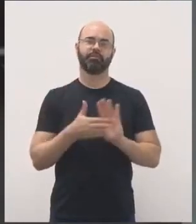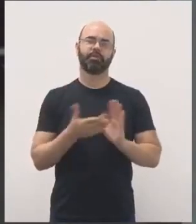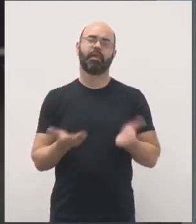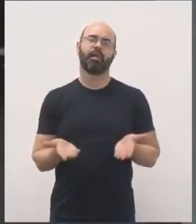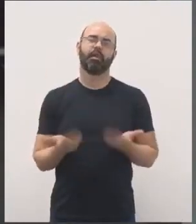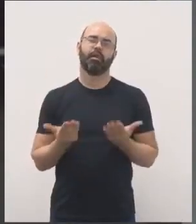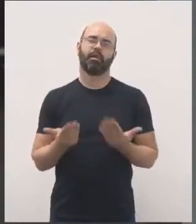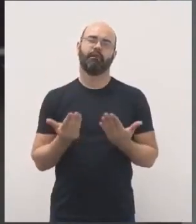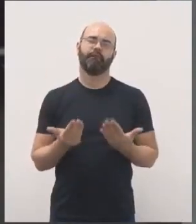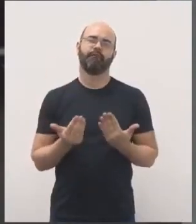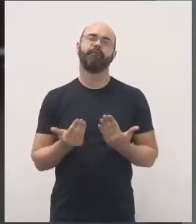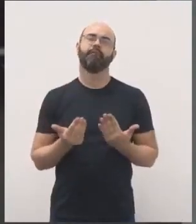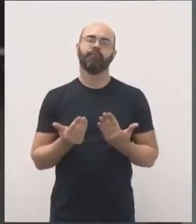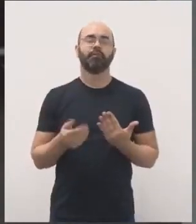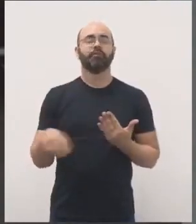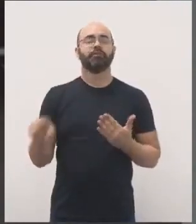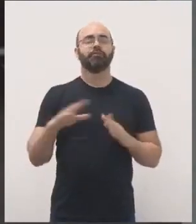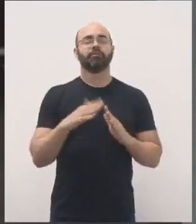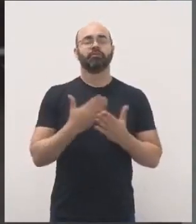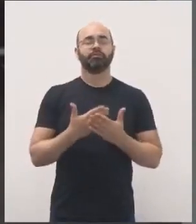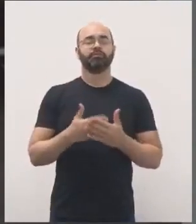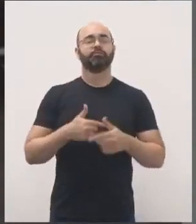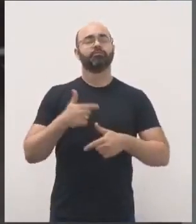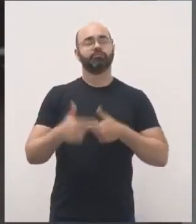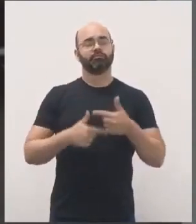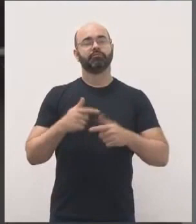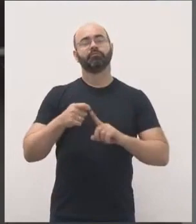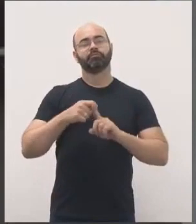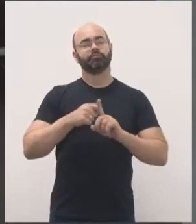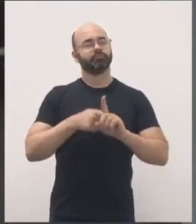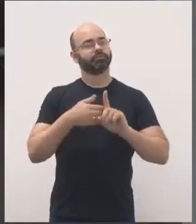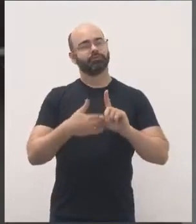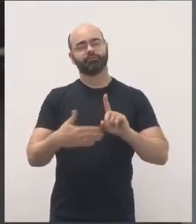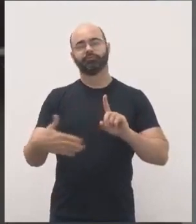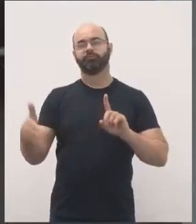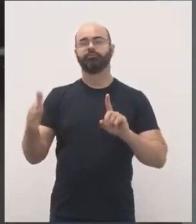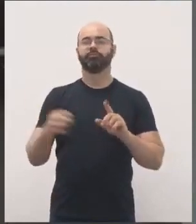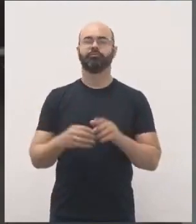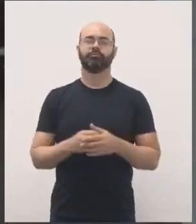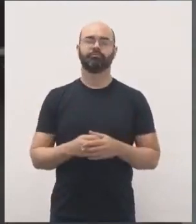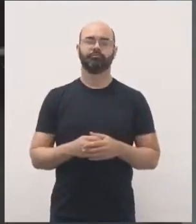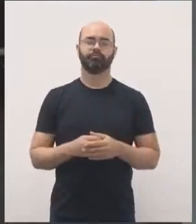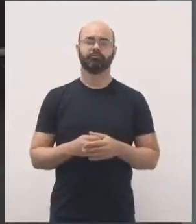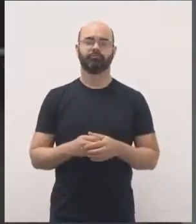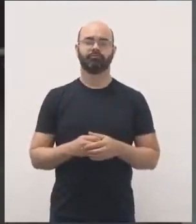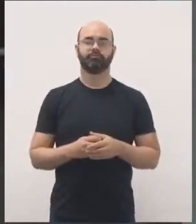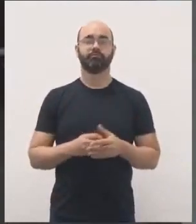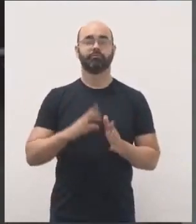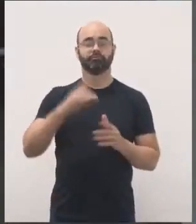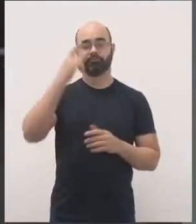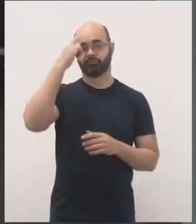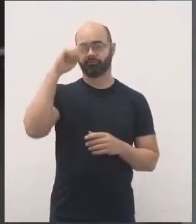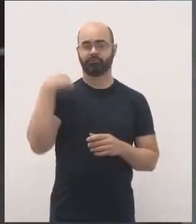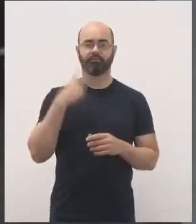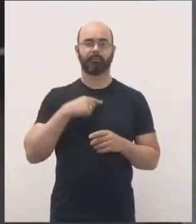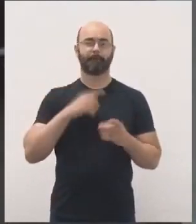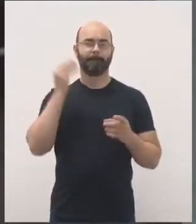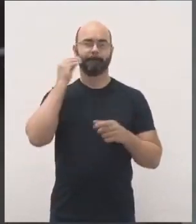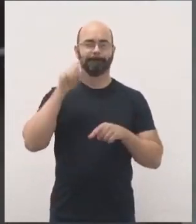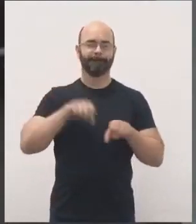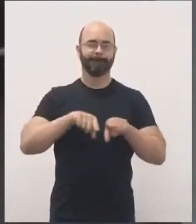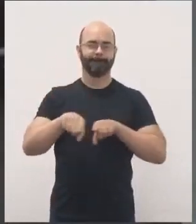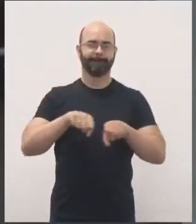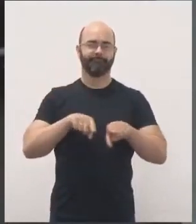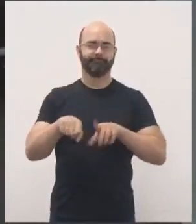espera que mobilize as escolas durante todo o mês, lembrando que a gente não quer concorrer com outras atividades que